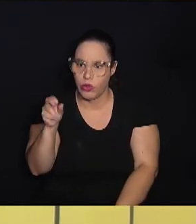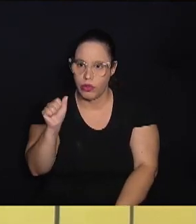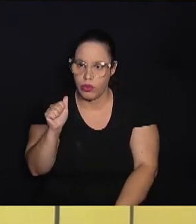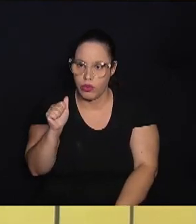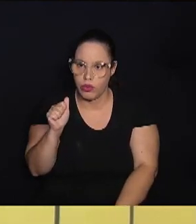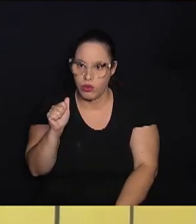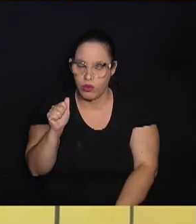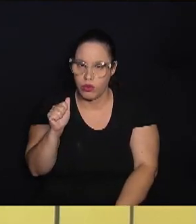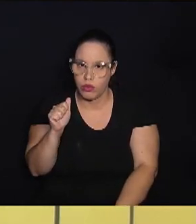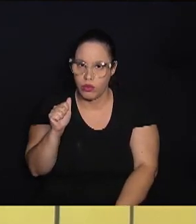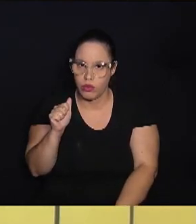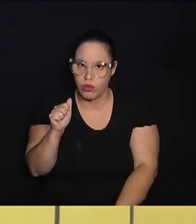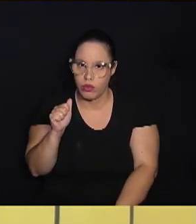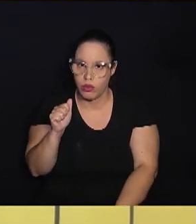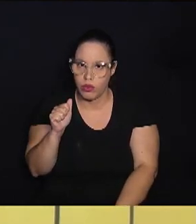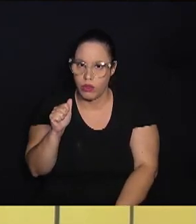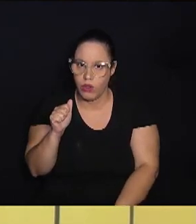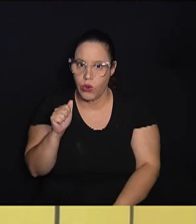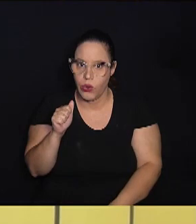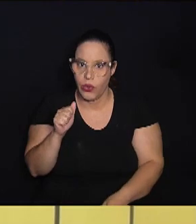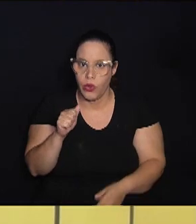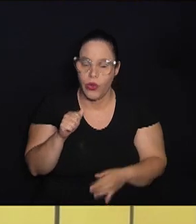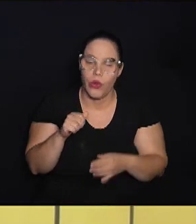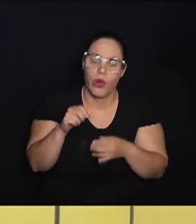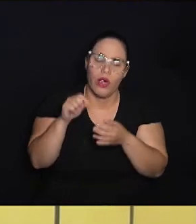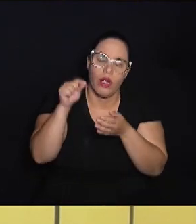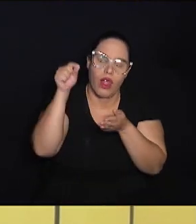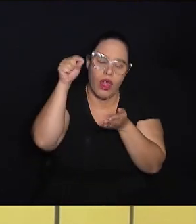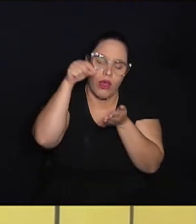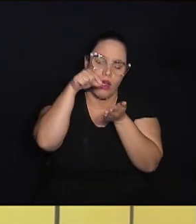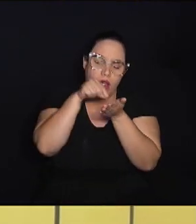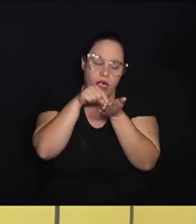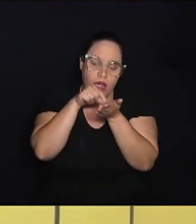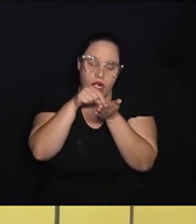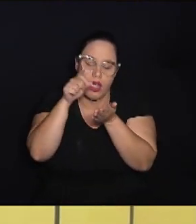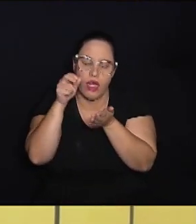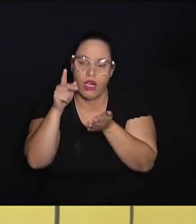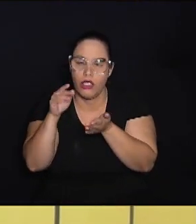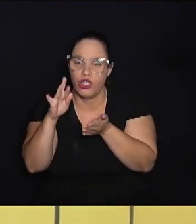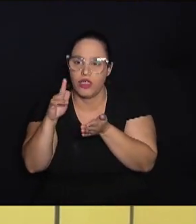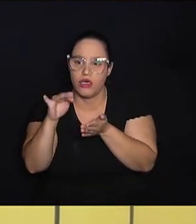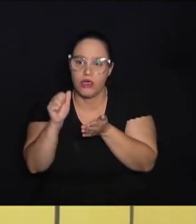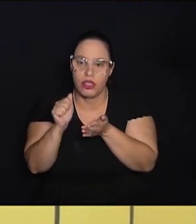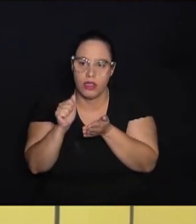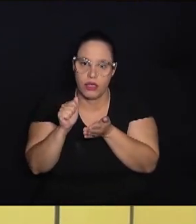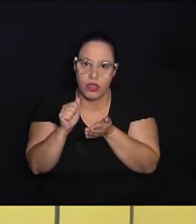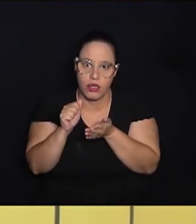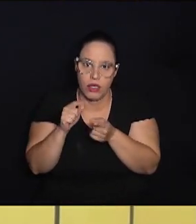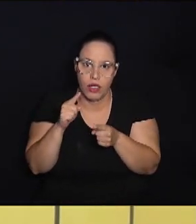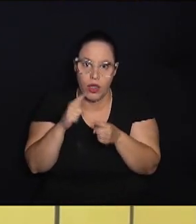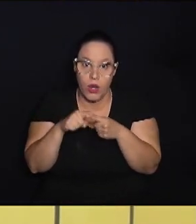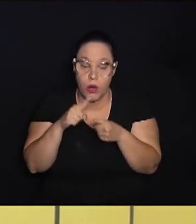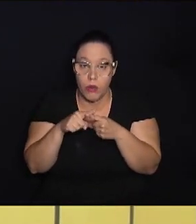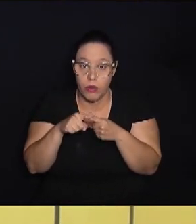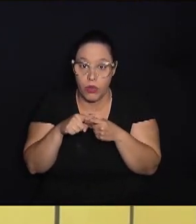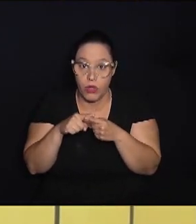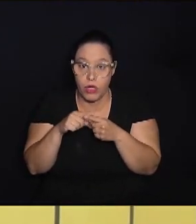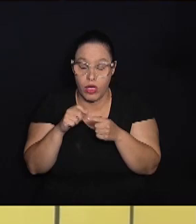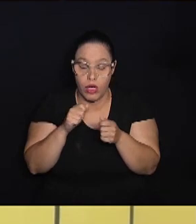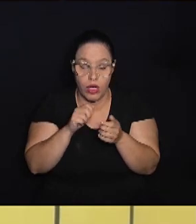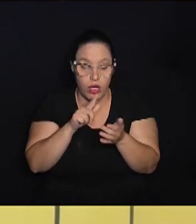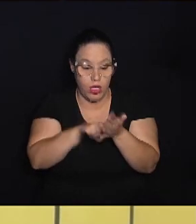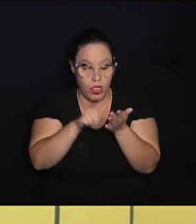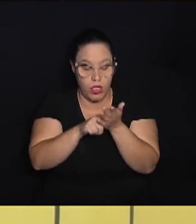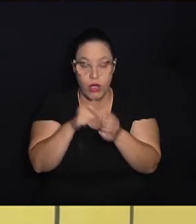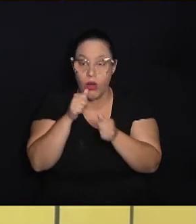então é você utilizar é carregar na tinta em alguma Manchete e tal E por que que chama jornalismo amarelo por causa desse personagem eh